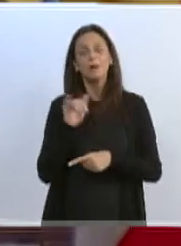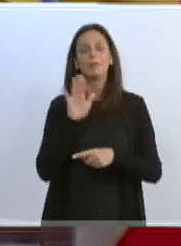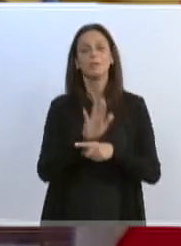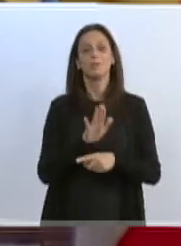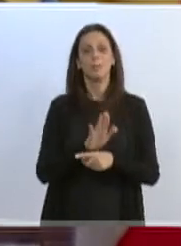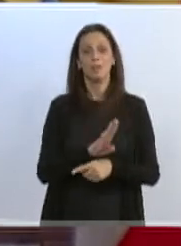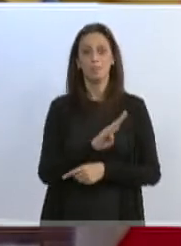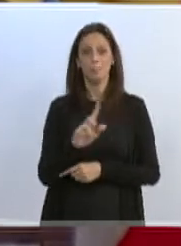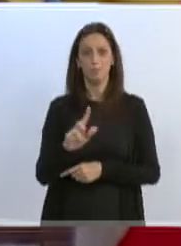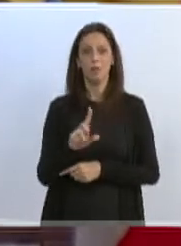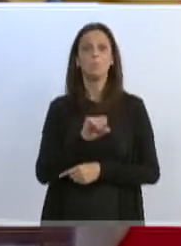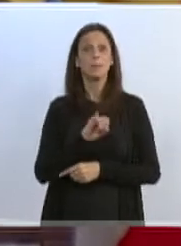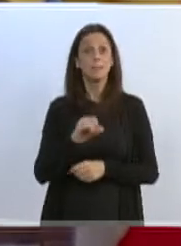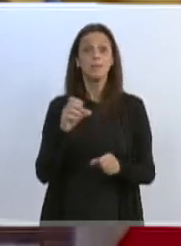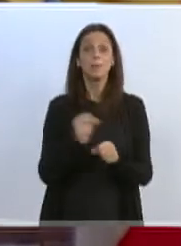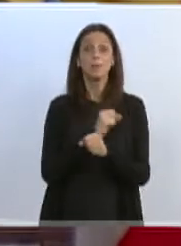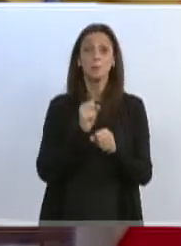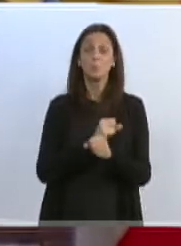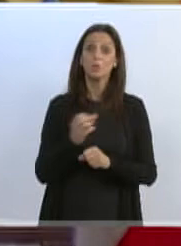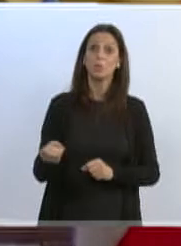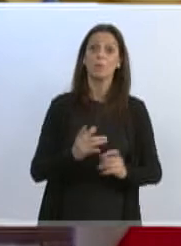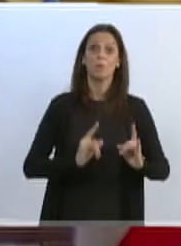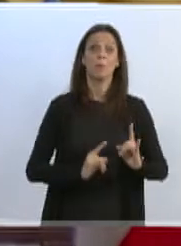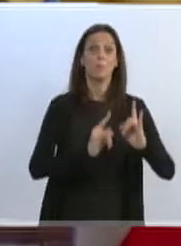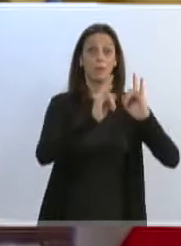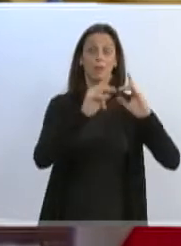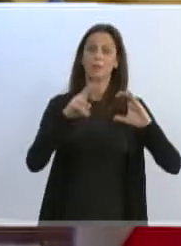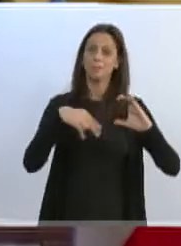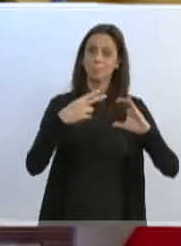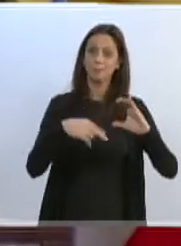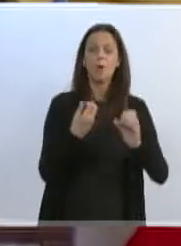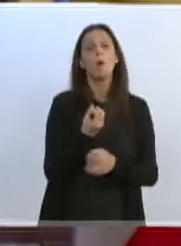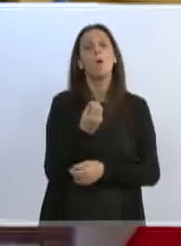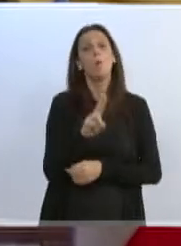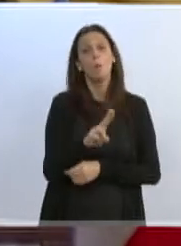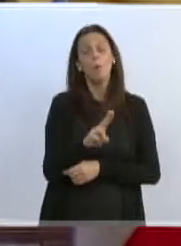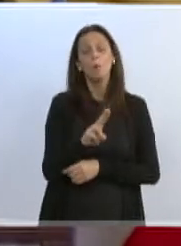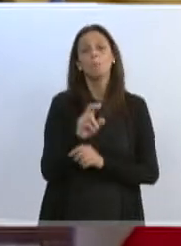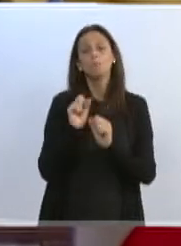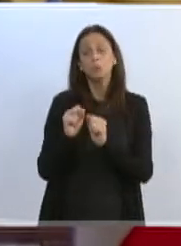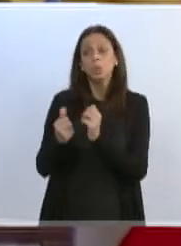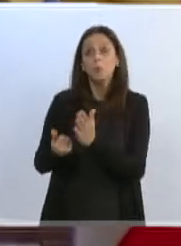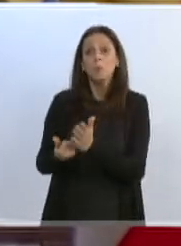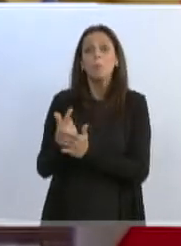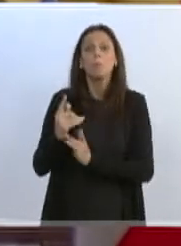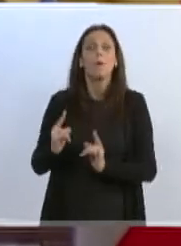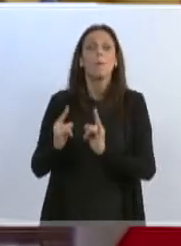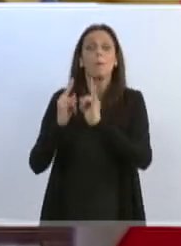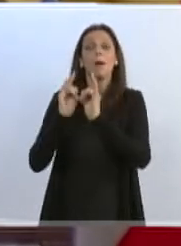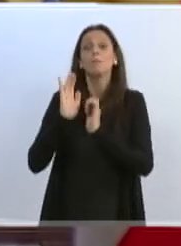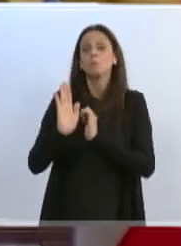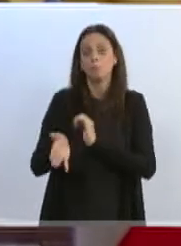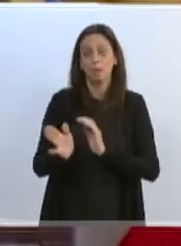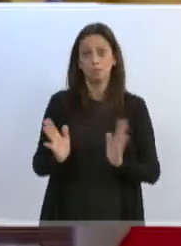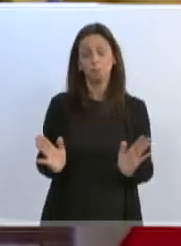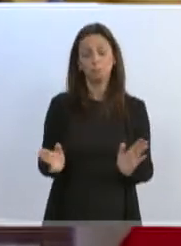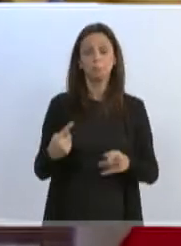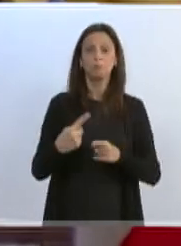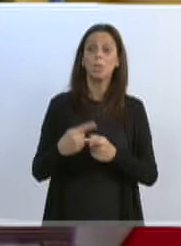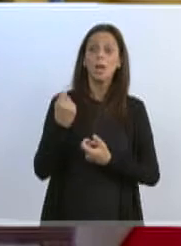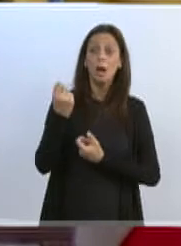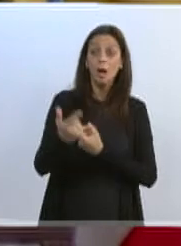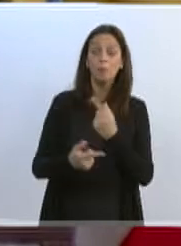construção de um novo prédio vereador oliveira nosso presidente ou a compra de um prédio já porque já surgiram vereador caminha